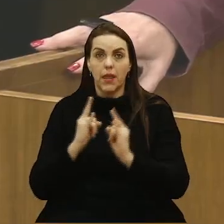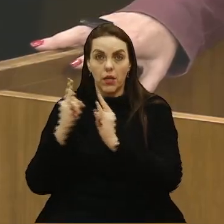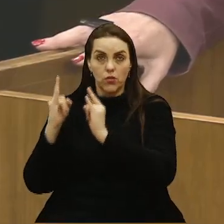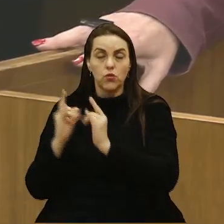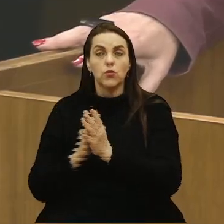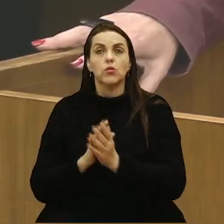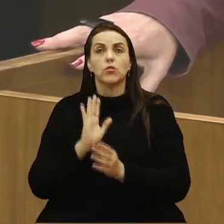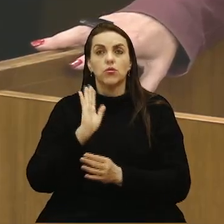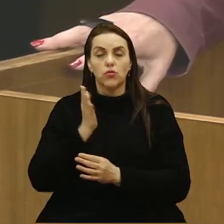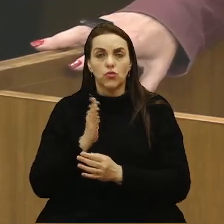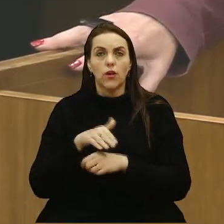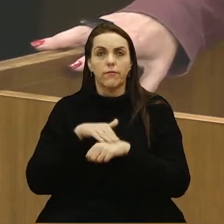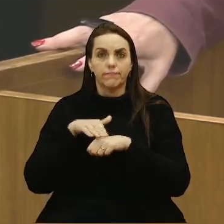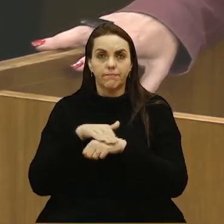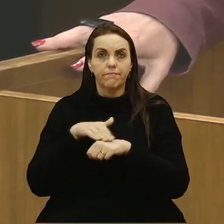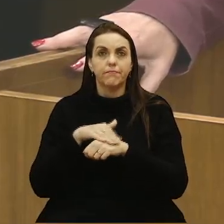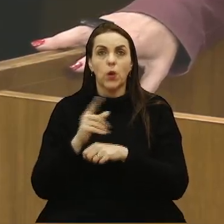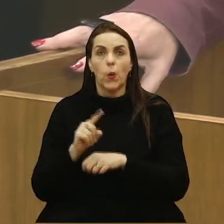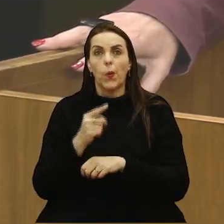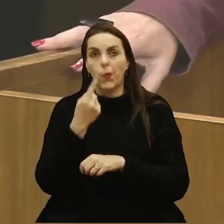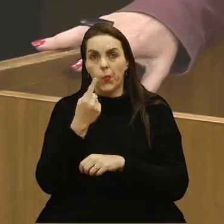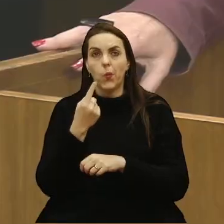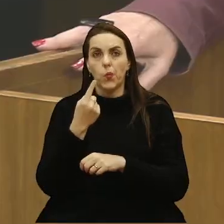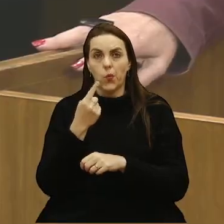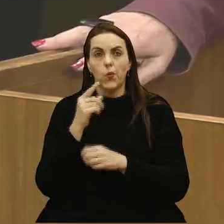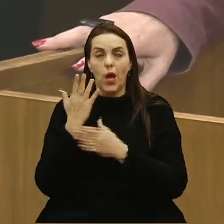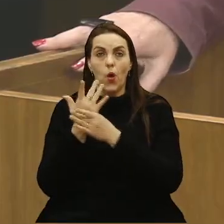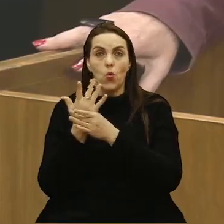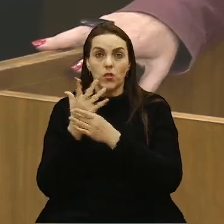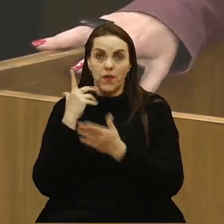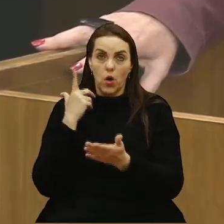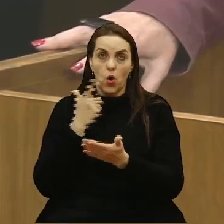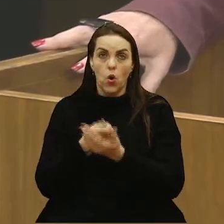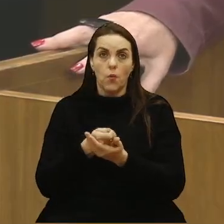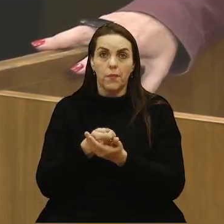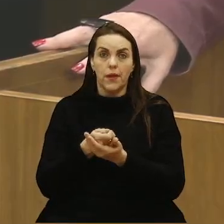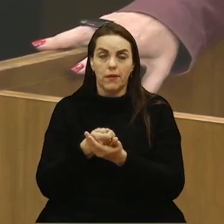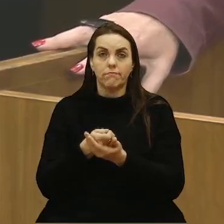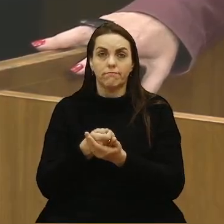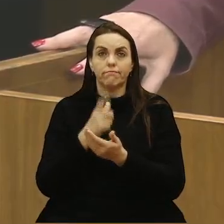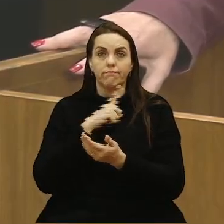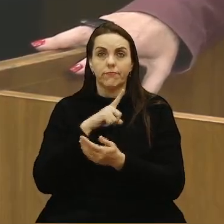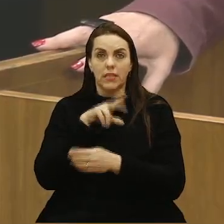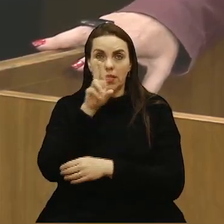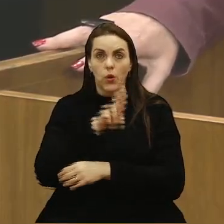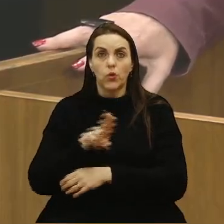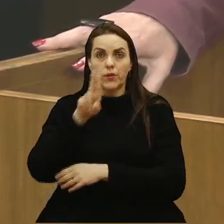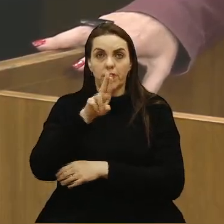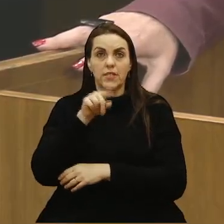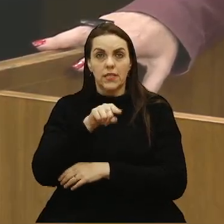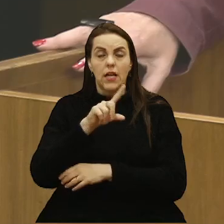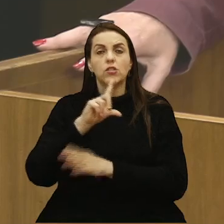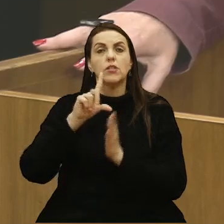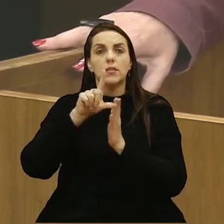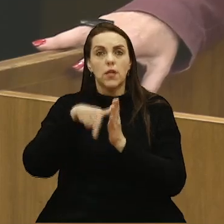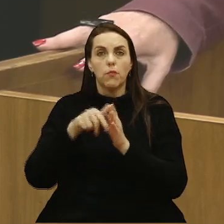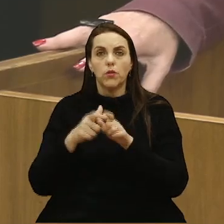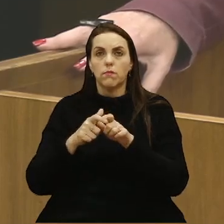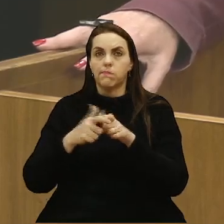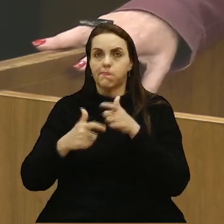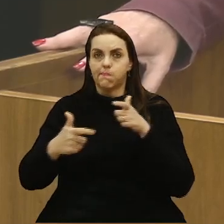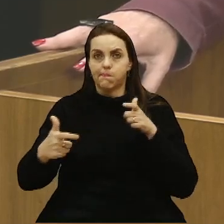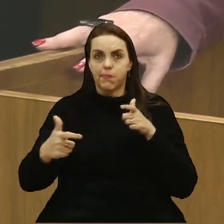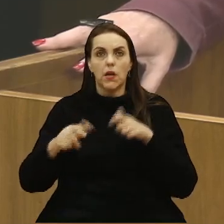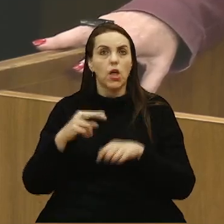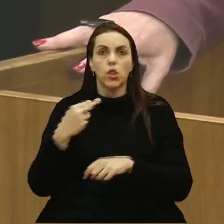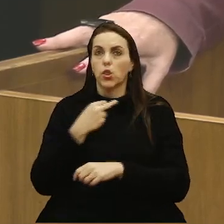dos 2 a URGS vai comprar para ter uma universidade e depois expandir, porque nós não